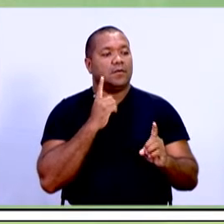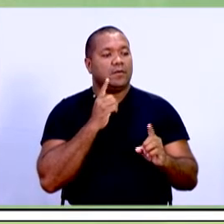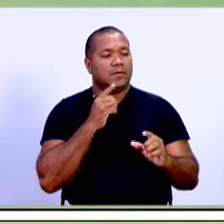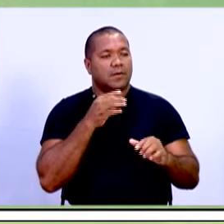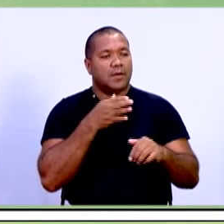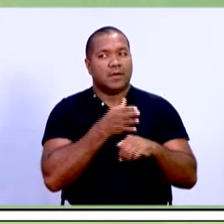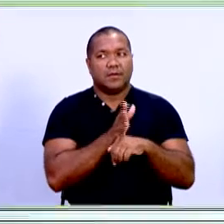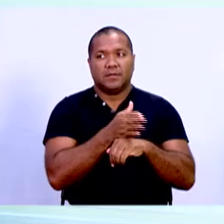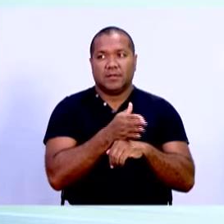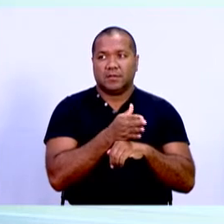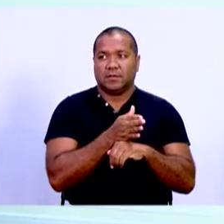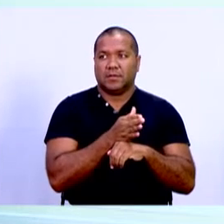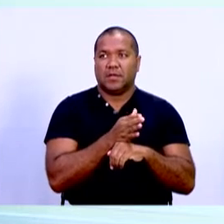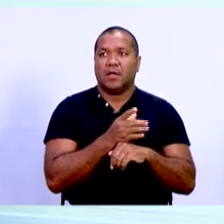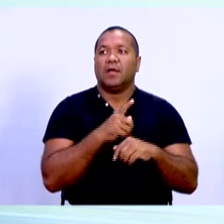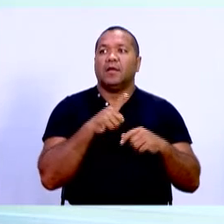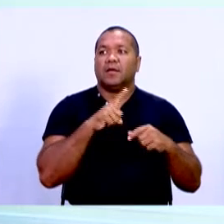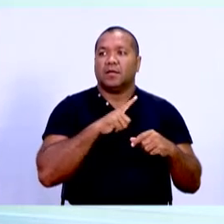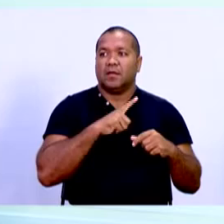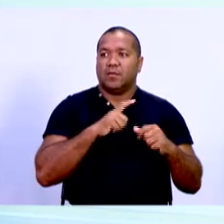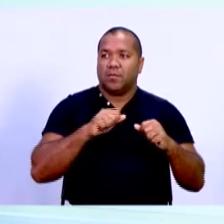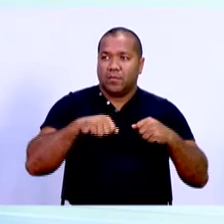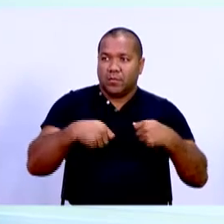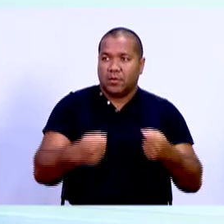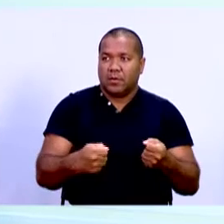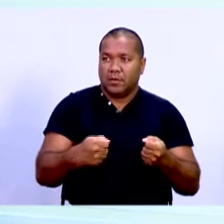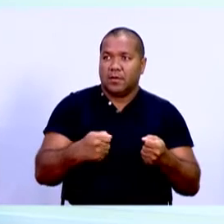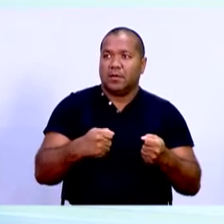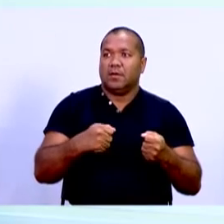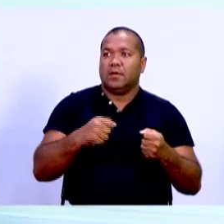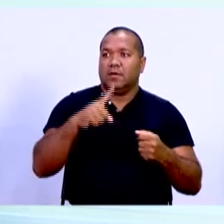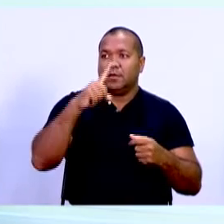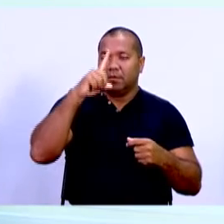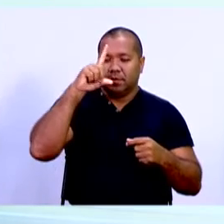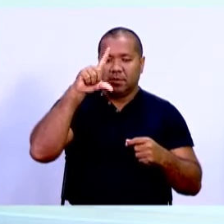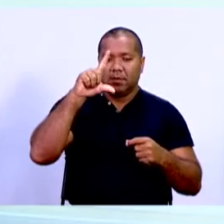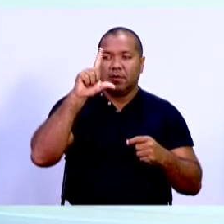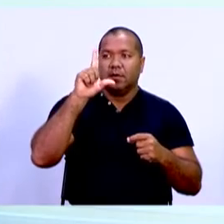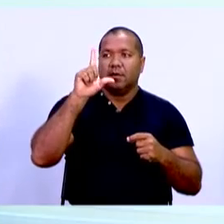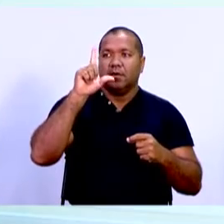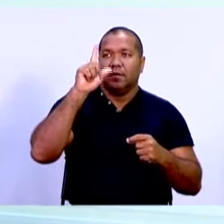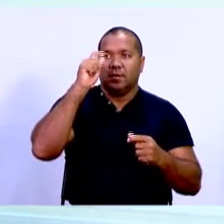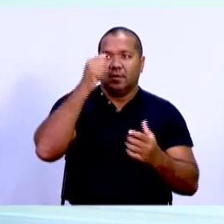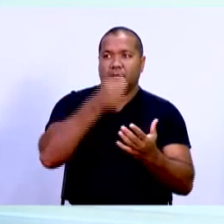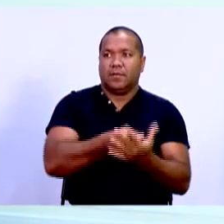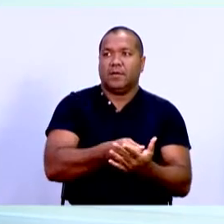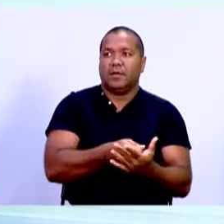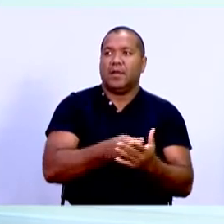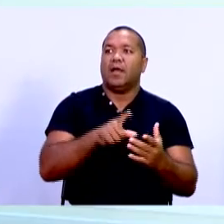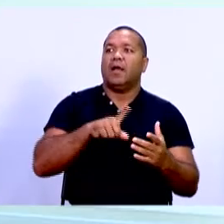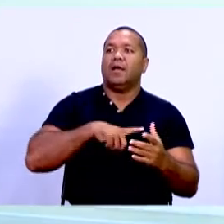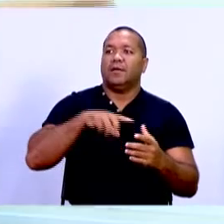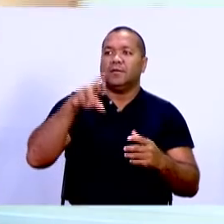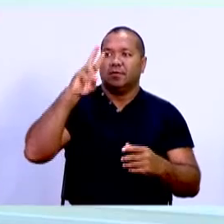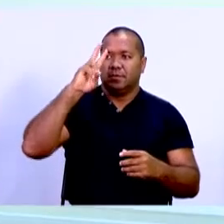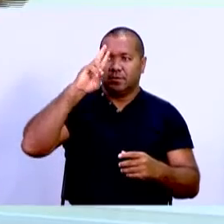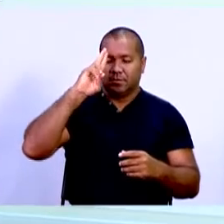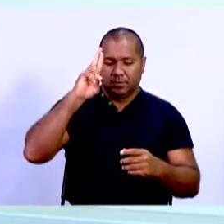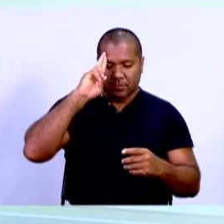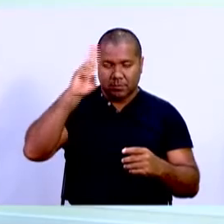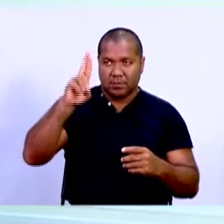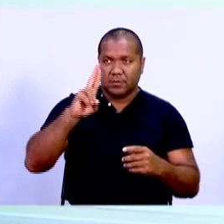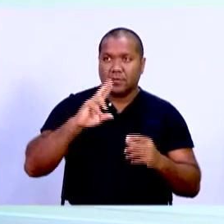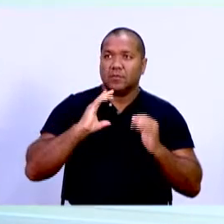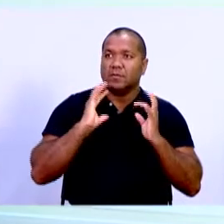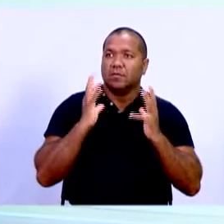as pessoas que têm o poder de decisão na instituição. Então, as informações que serão apresentadas para eles, coletadas dos